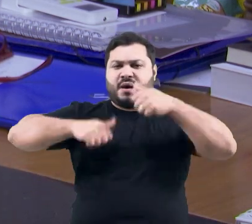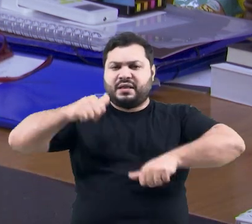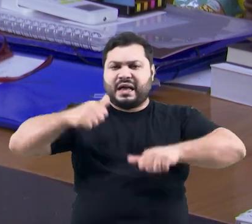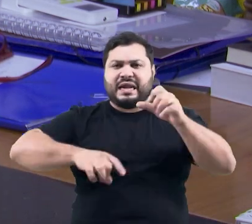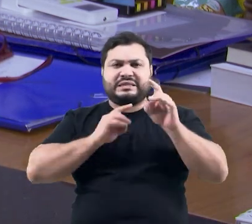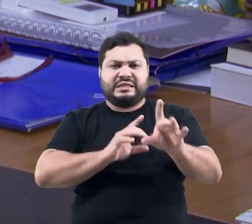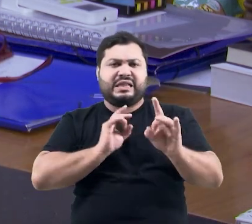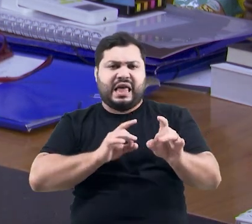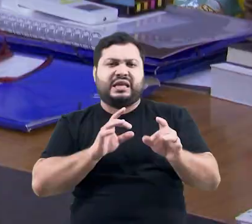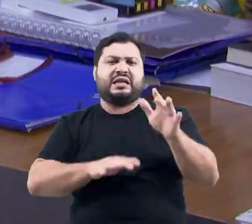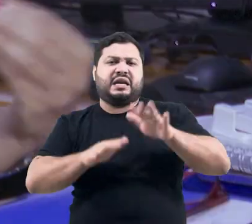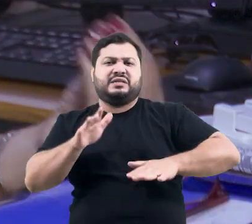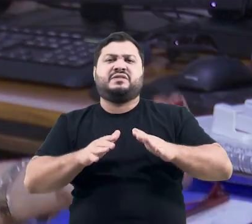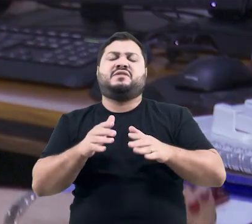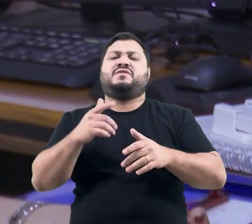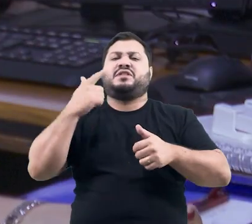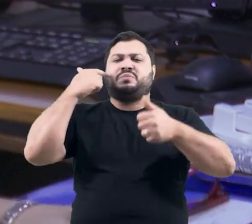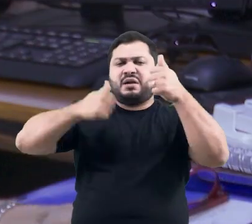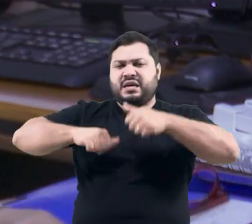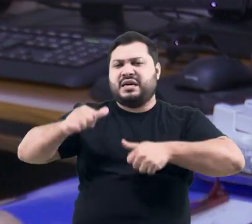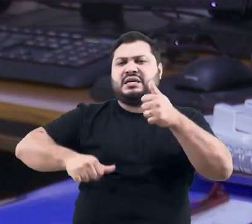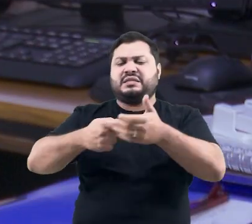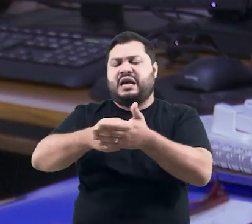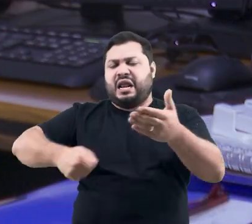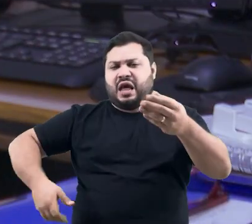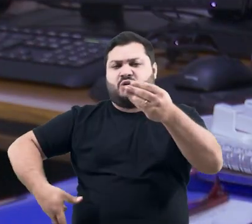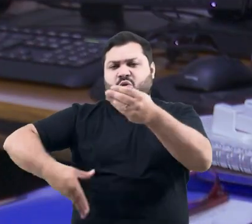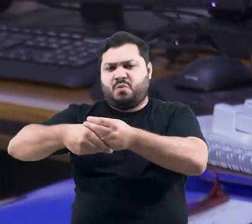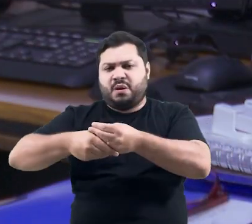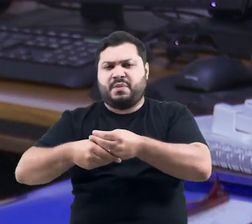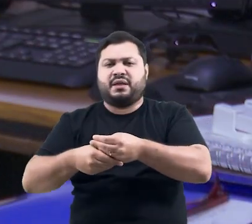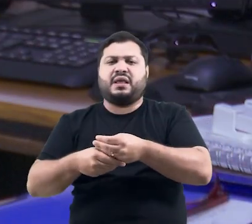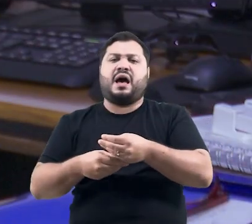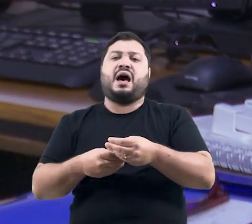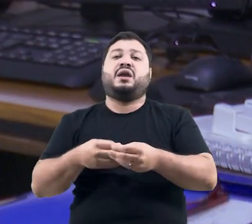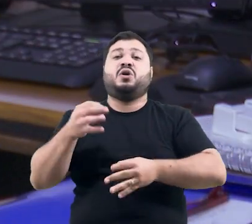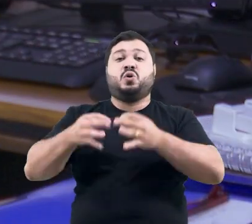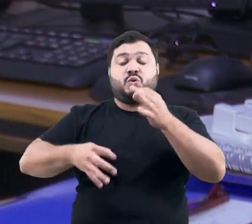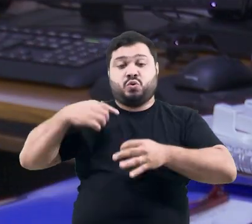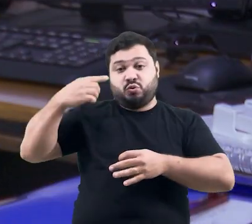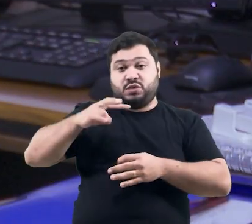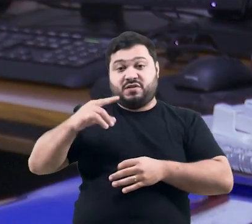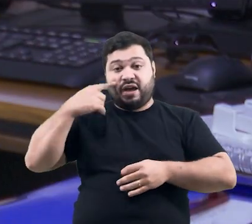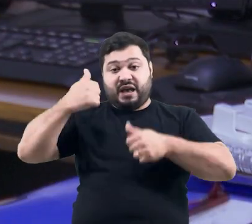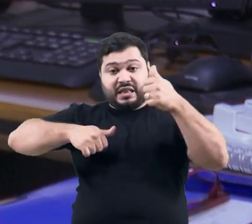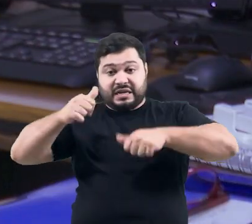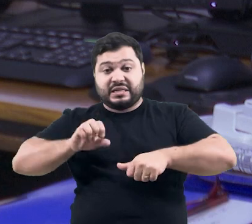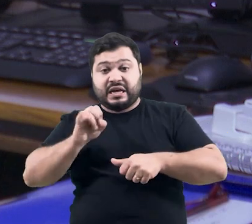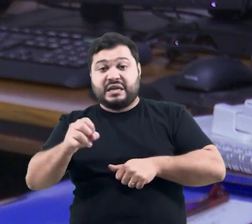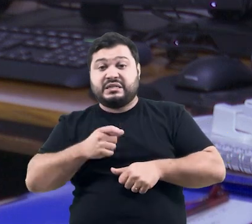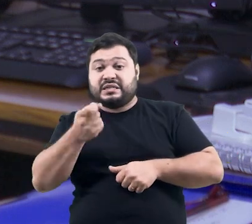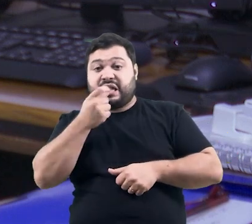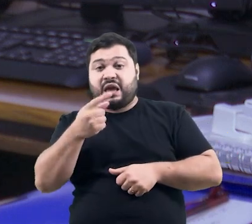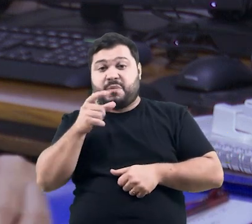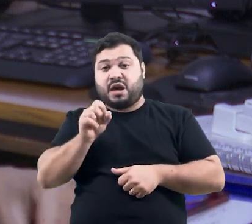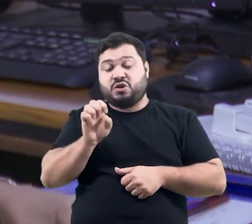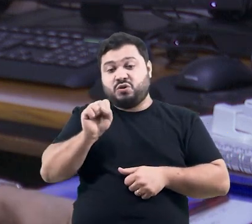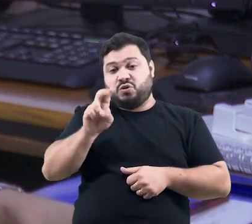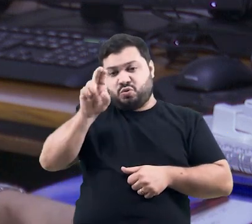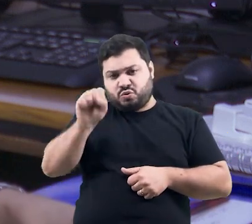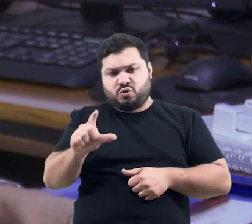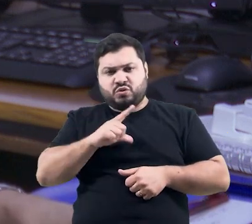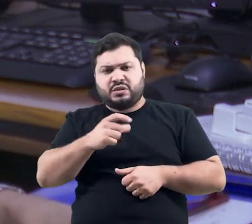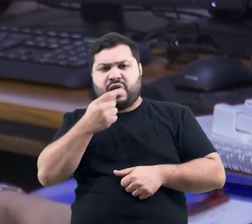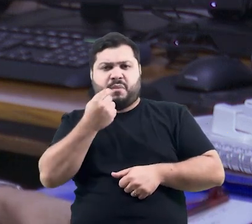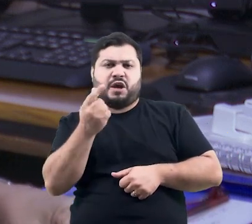passar a fazer uma análise técnica, muitas vezes tendo que fazer perícia, pedindo laudos complementares. O magistrado vai analisar se existe um remédio